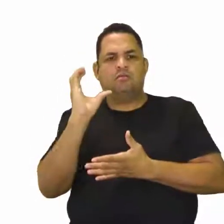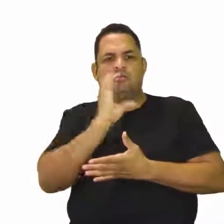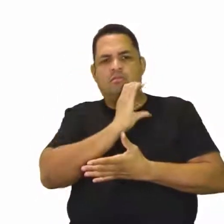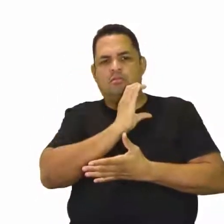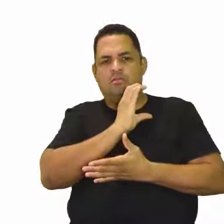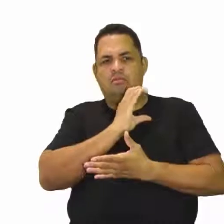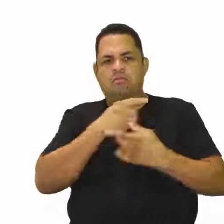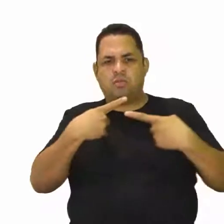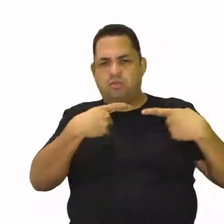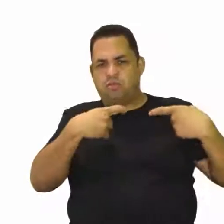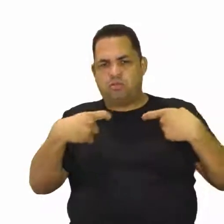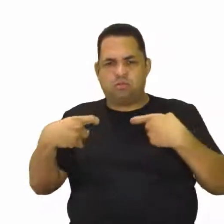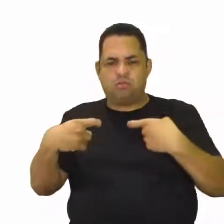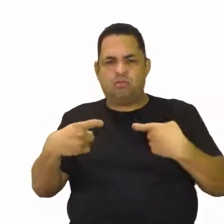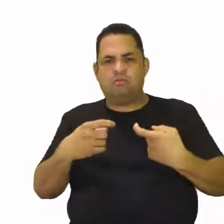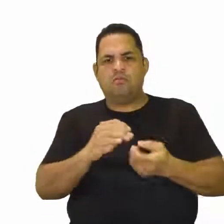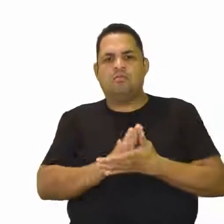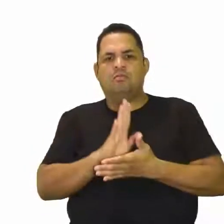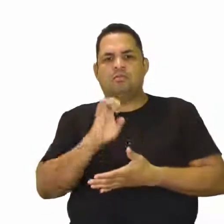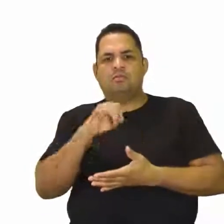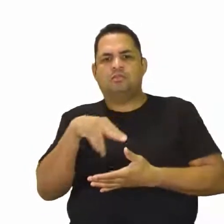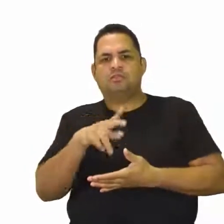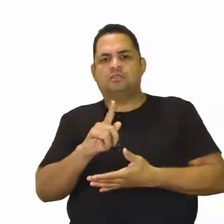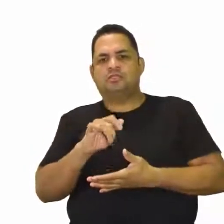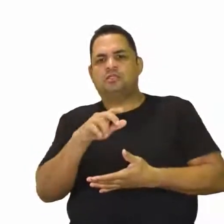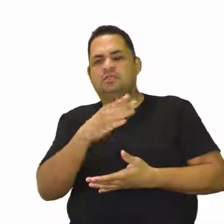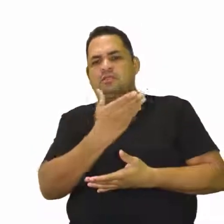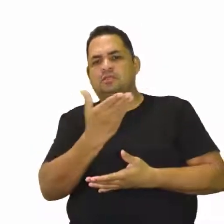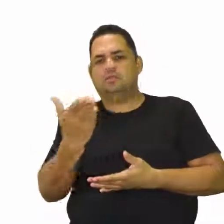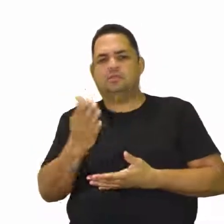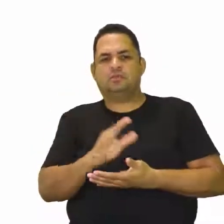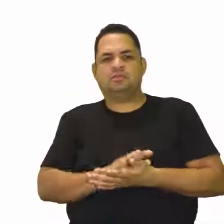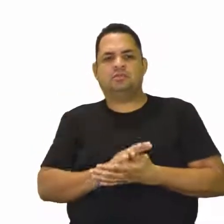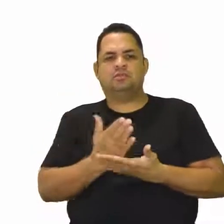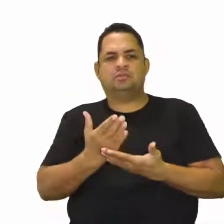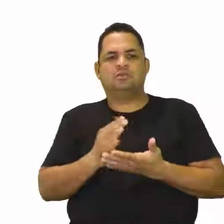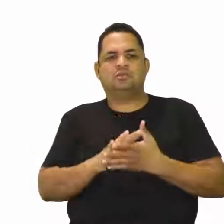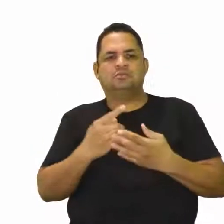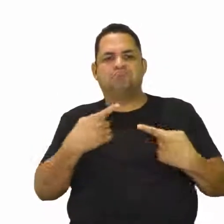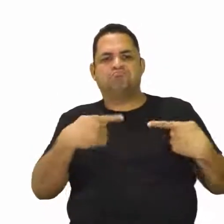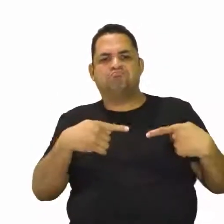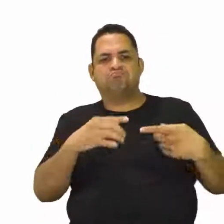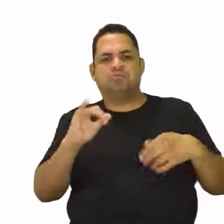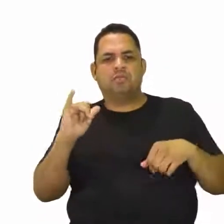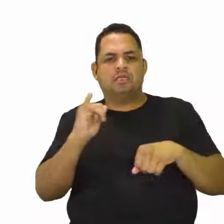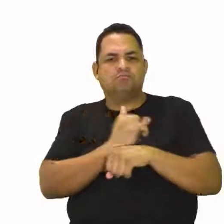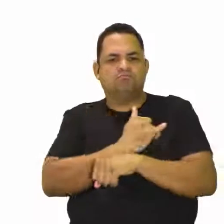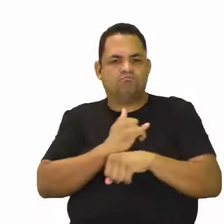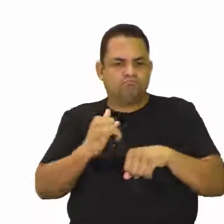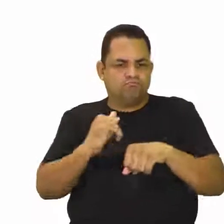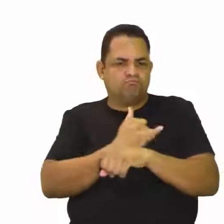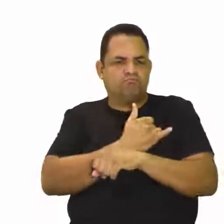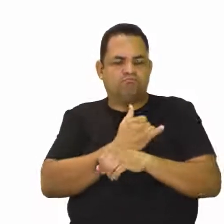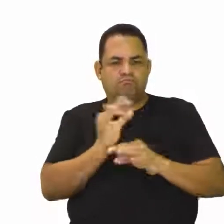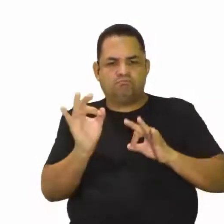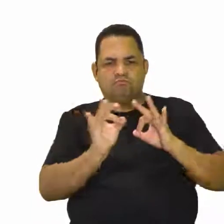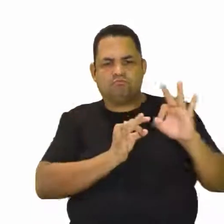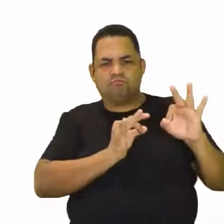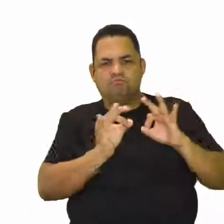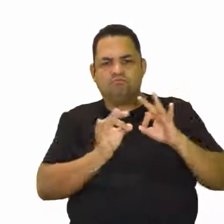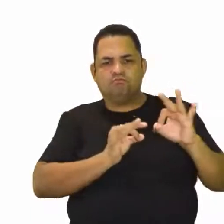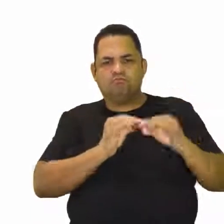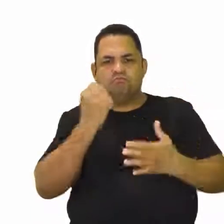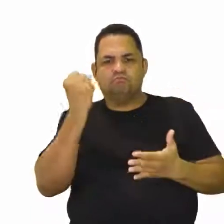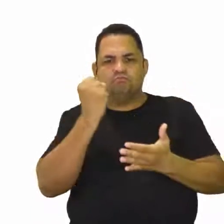Guerra Relâmpago ou Blitzkrieg. Sobre os adversários, montaram